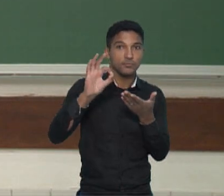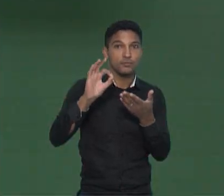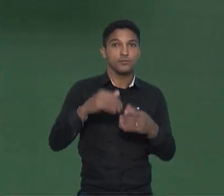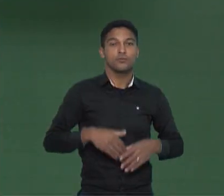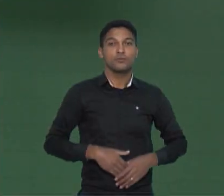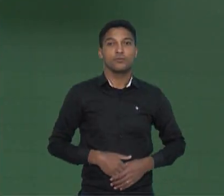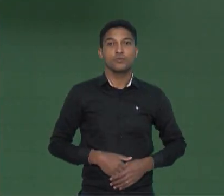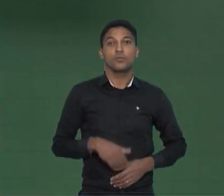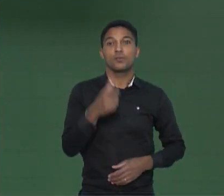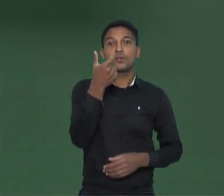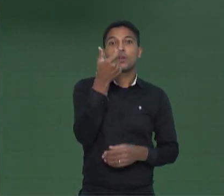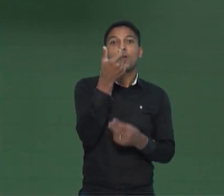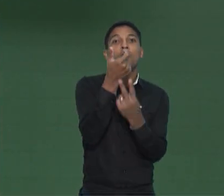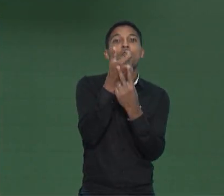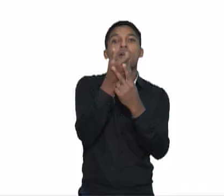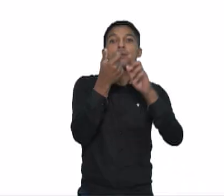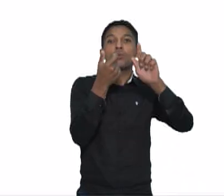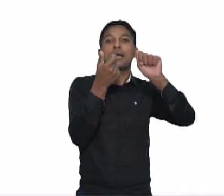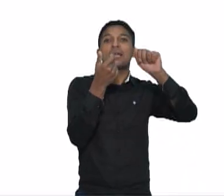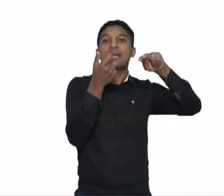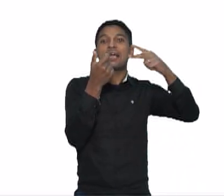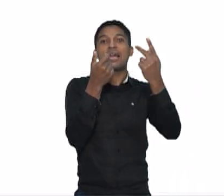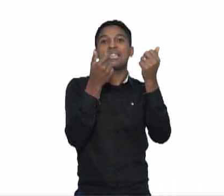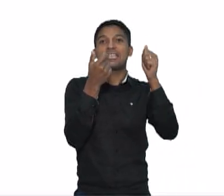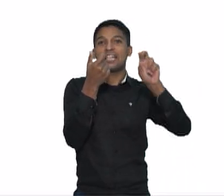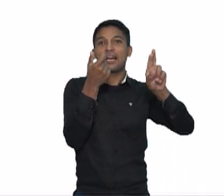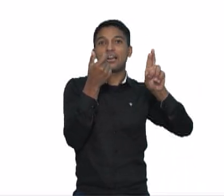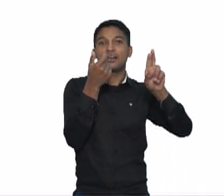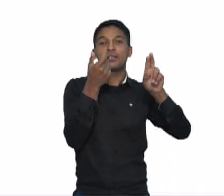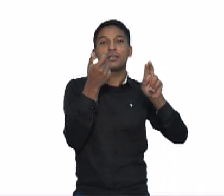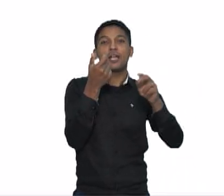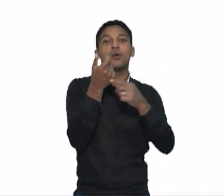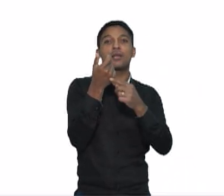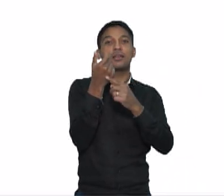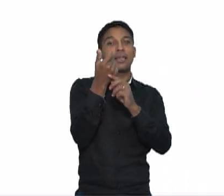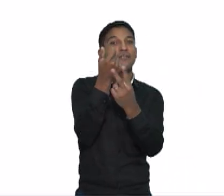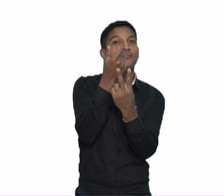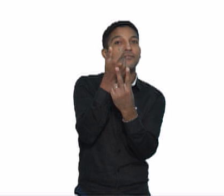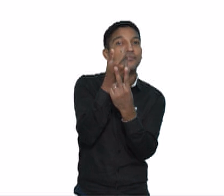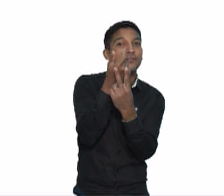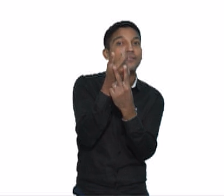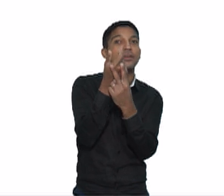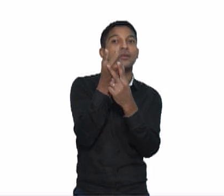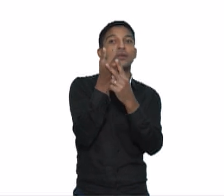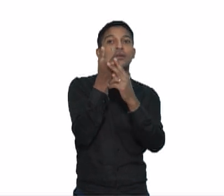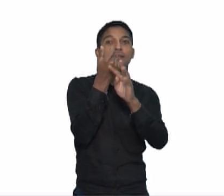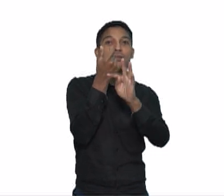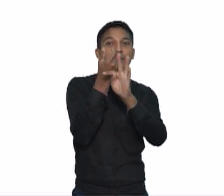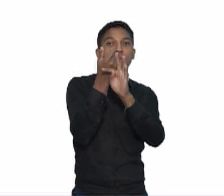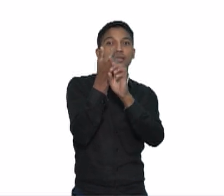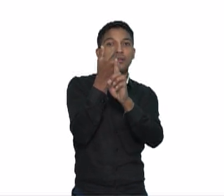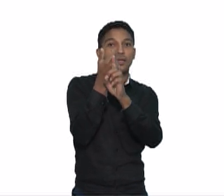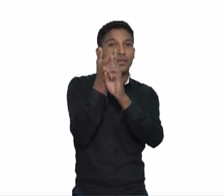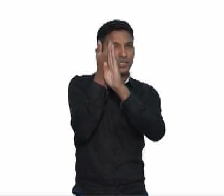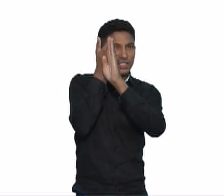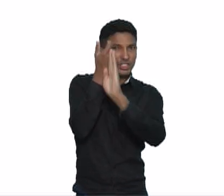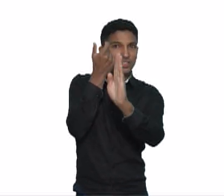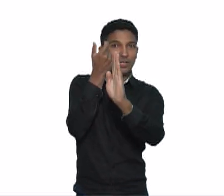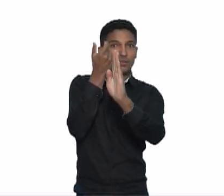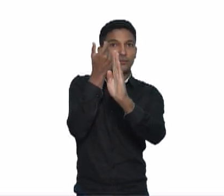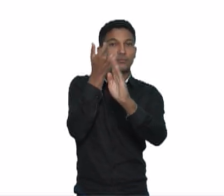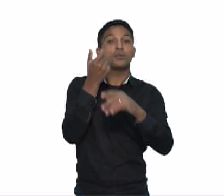veja se você acertou. O termo a é pronome pessoal na forma oblíqua da